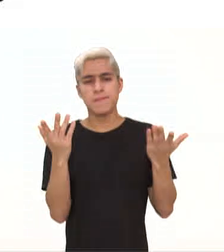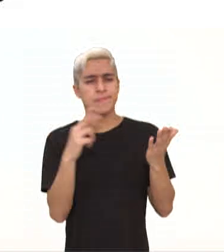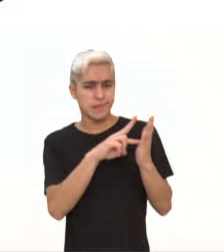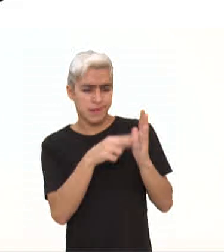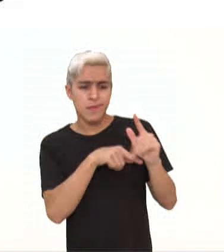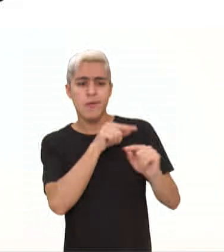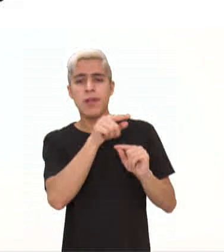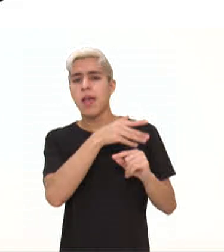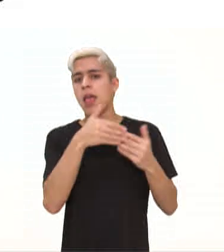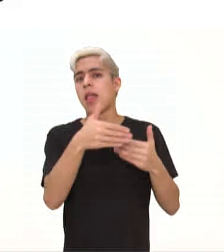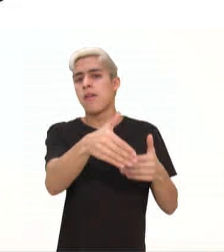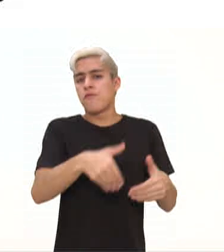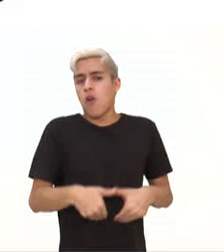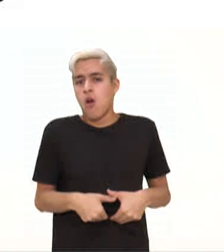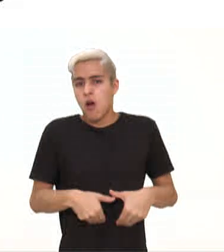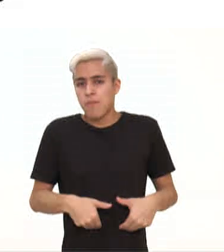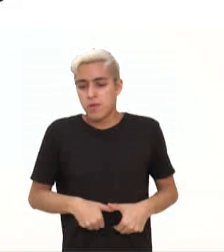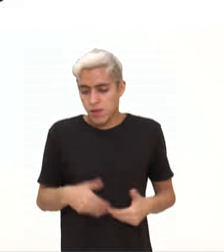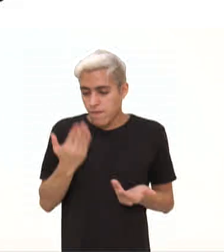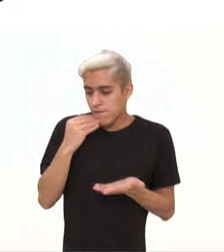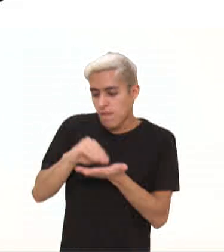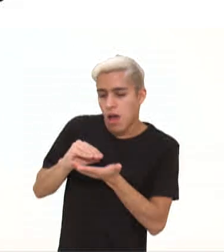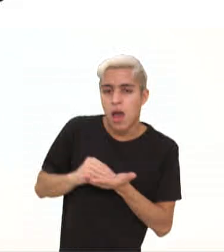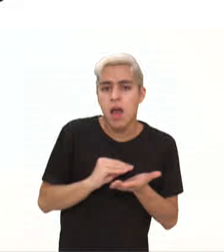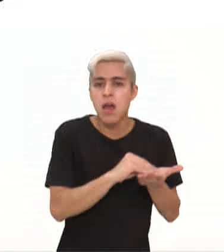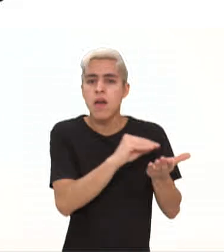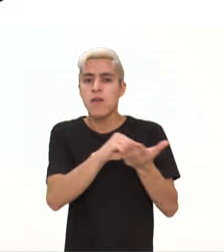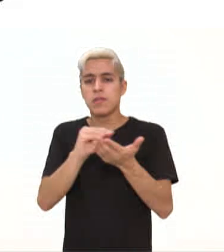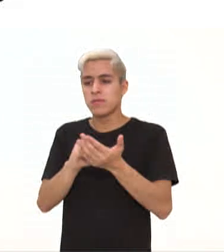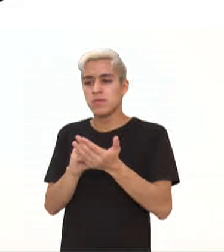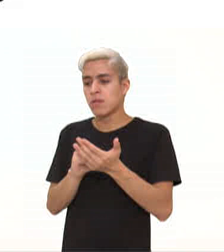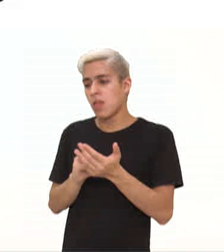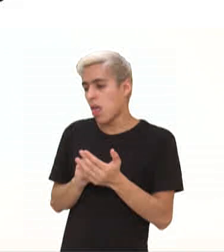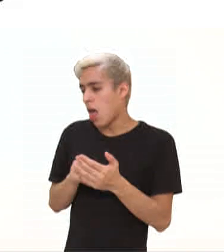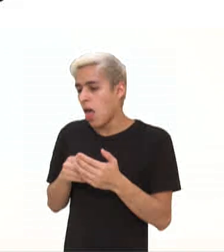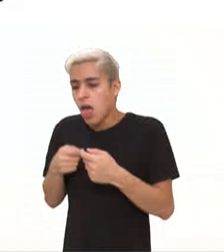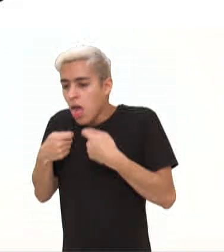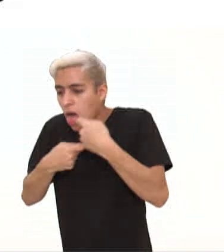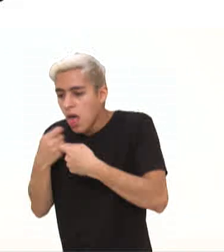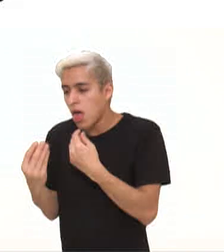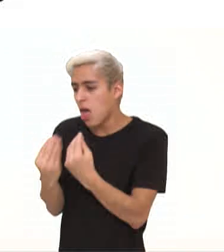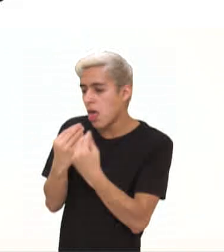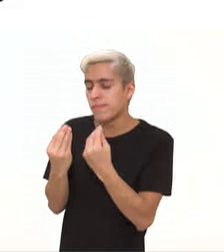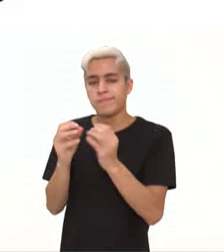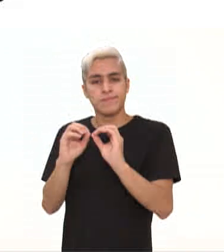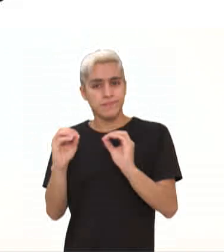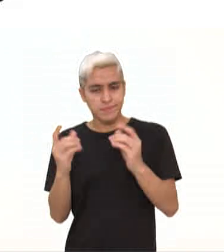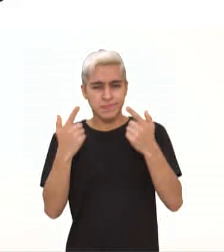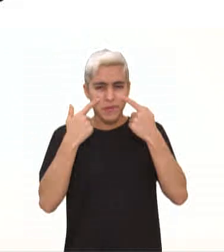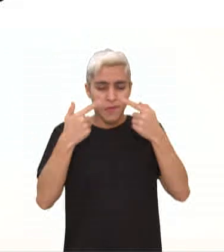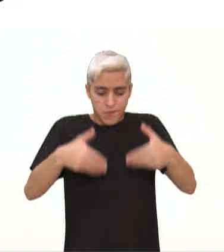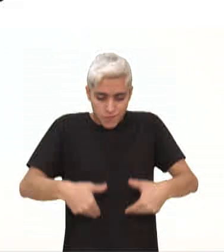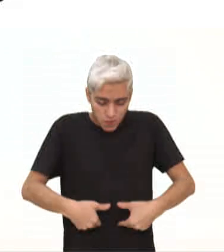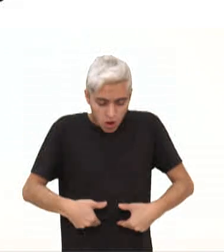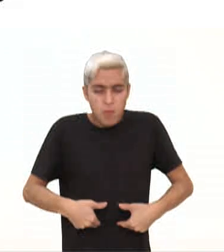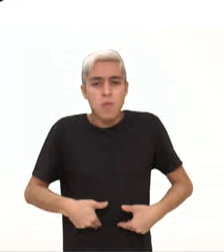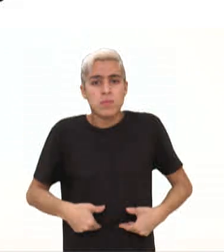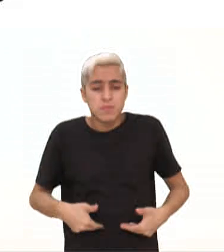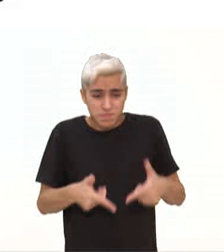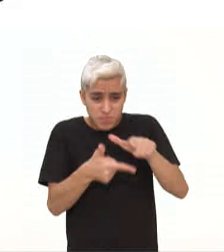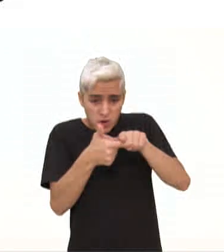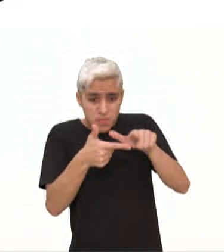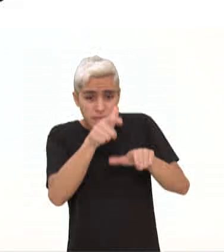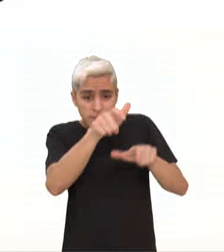estão passando fome, a falta do alimento, a falta do acesso a esse recurso. A fome como problema está presente em